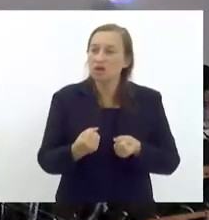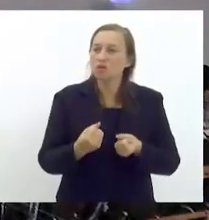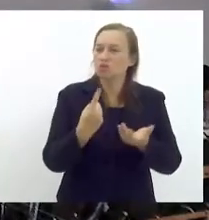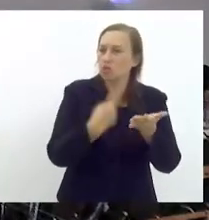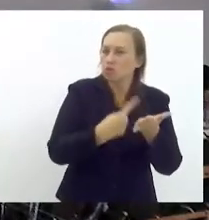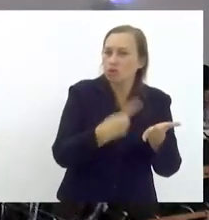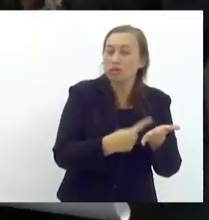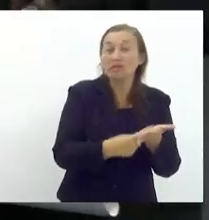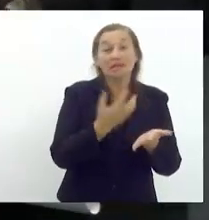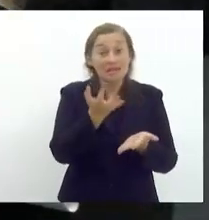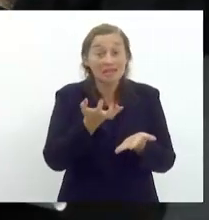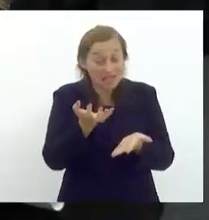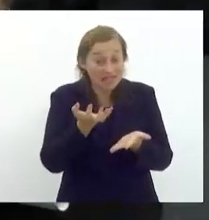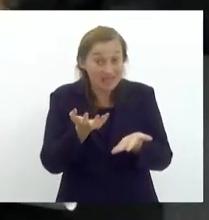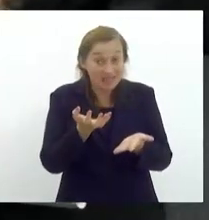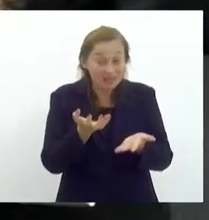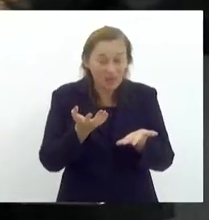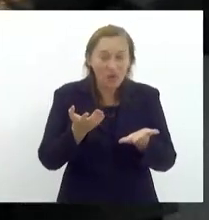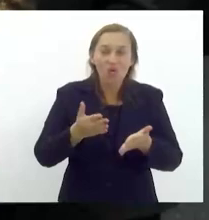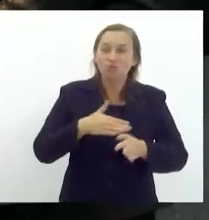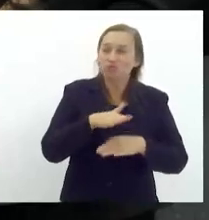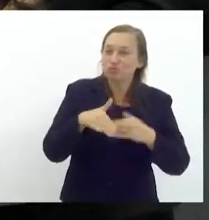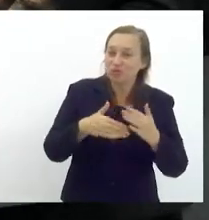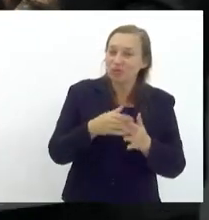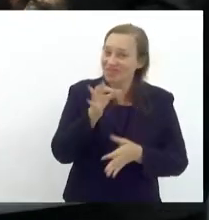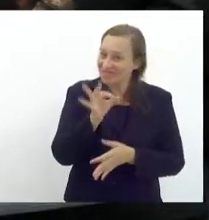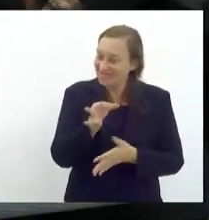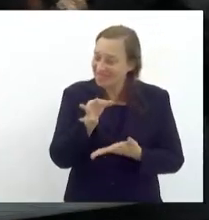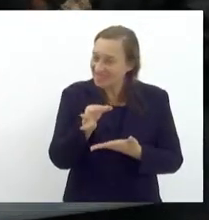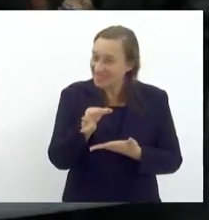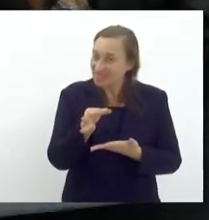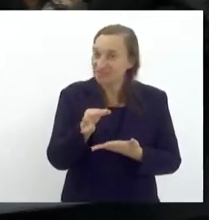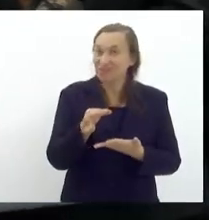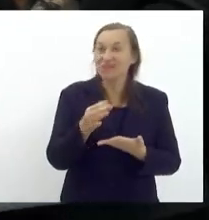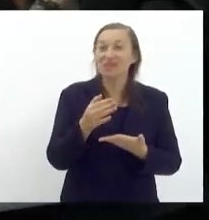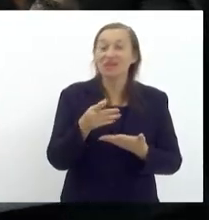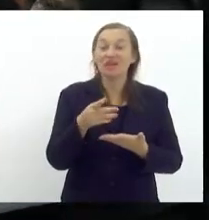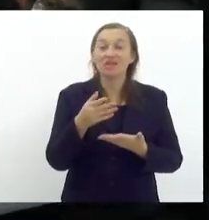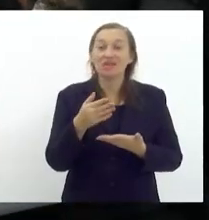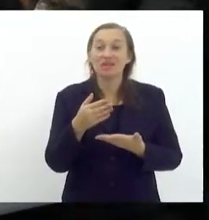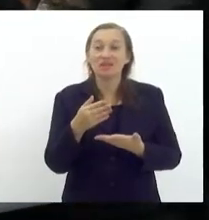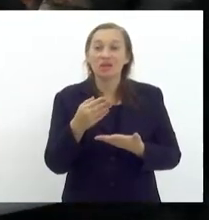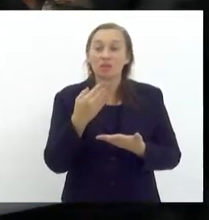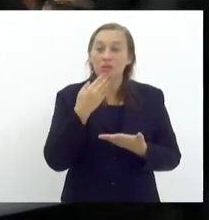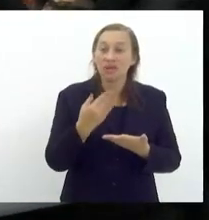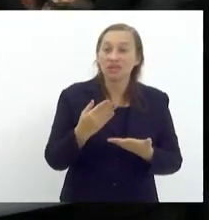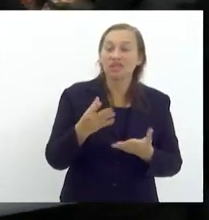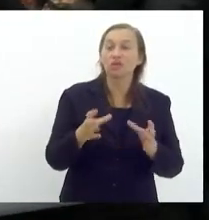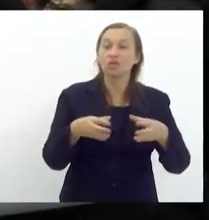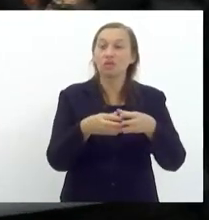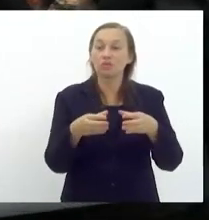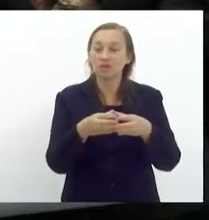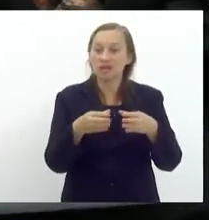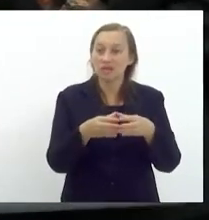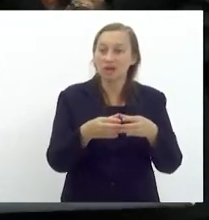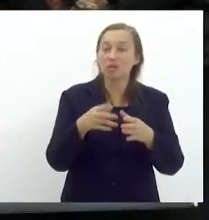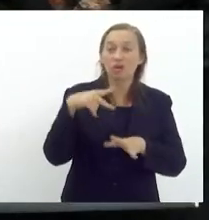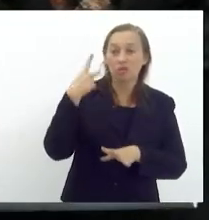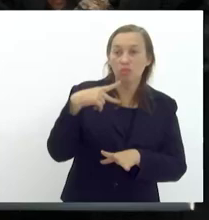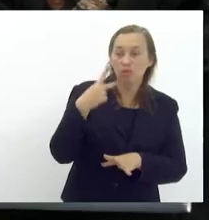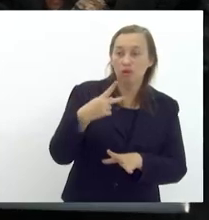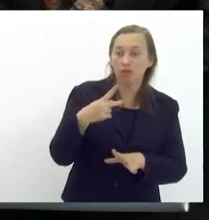e aí queria com toda Velha até fazer a estação aqui ao nosso presidente da Comissão de política Urbano e Habitacional